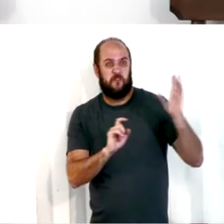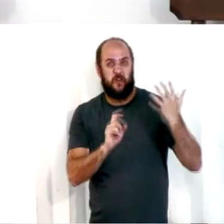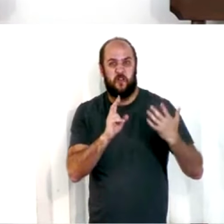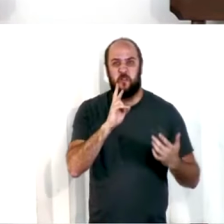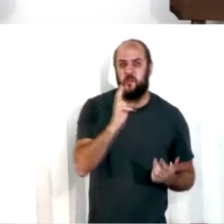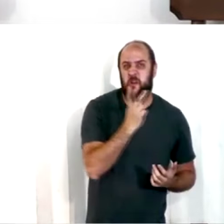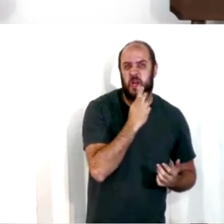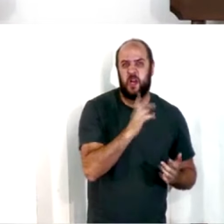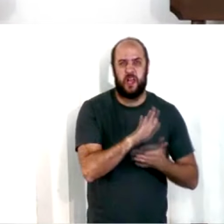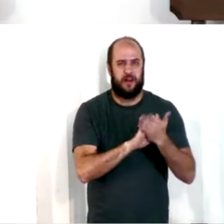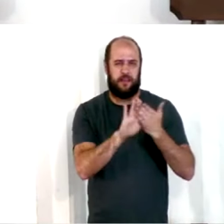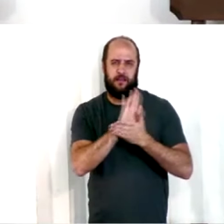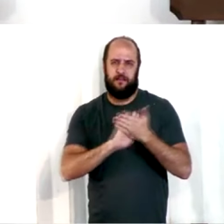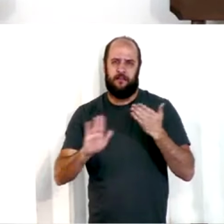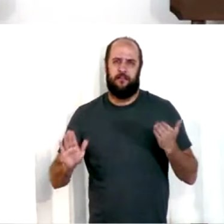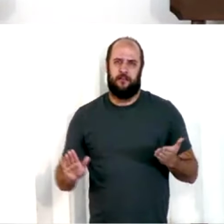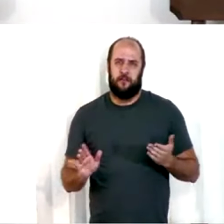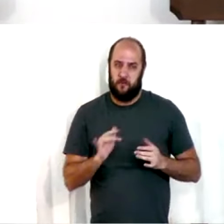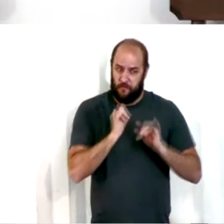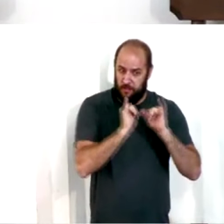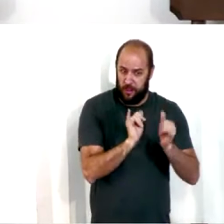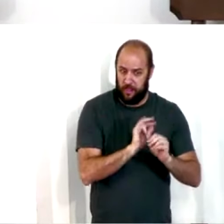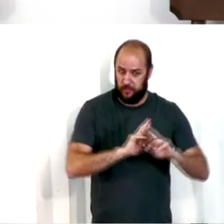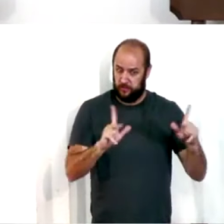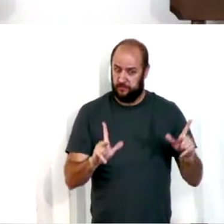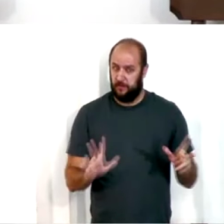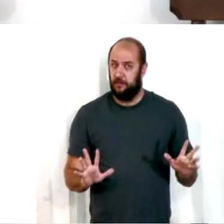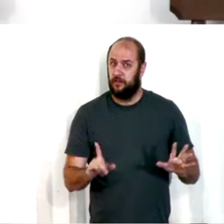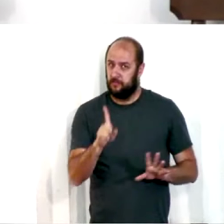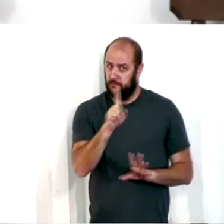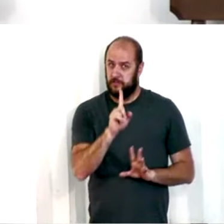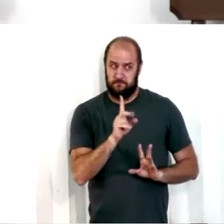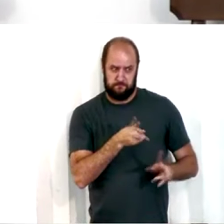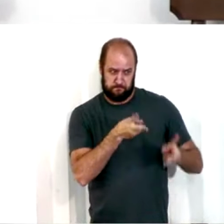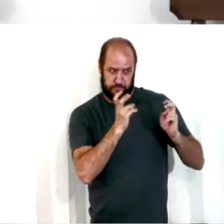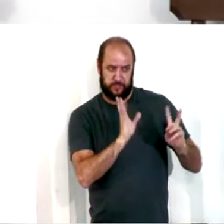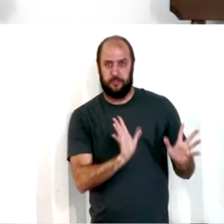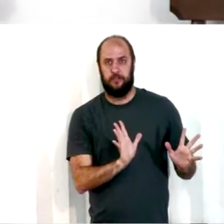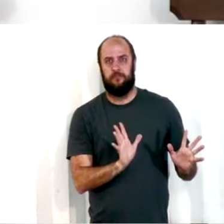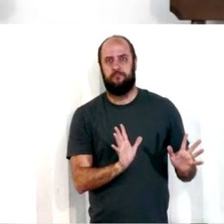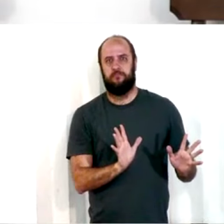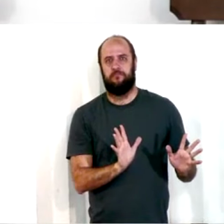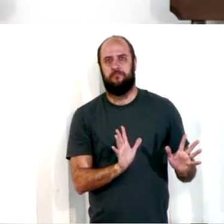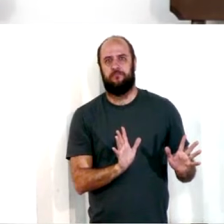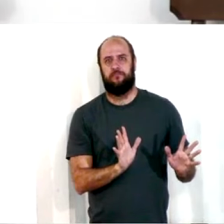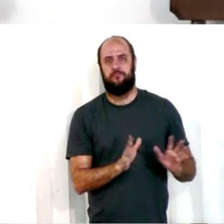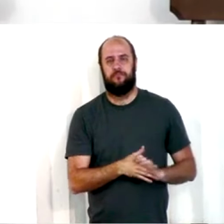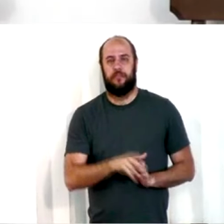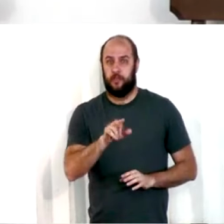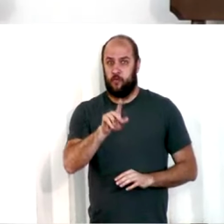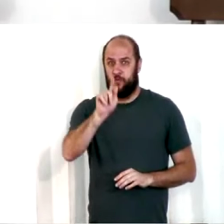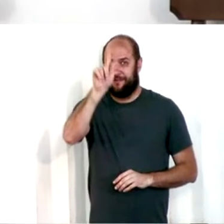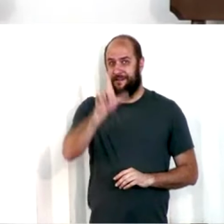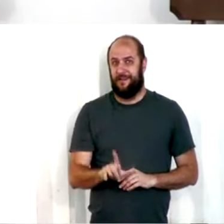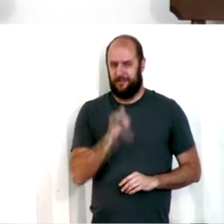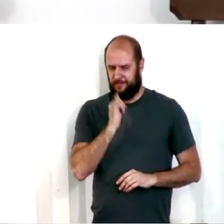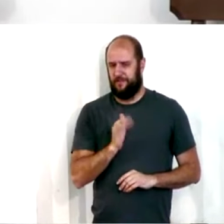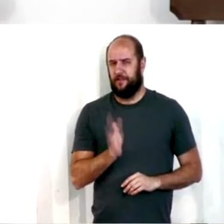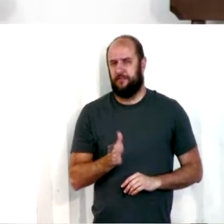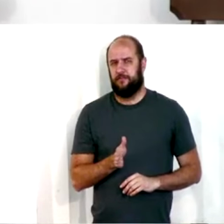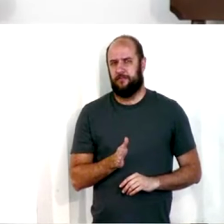Se alguém vier e falar algo diferente do que eu estou escrevendo aqui, seja anátema, como ele falou aos Gálatas, capítulo 1, verso 8.